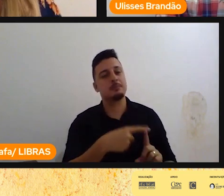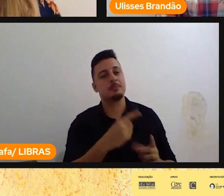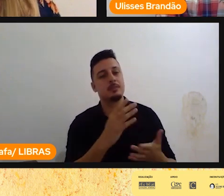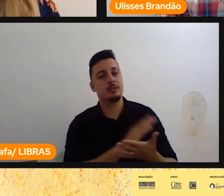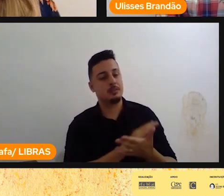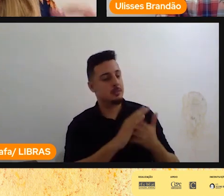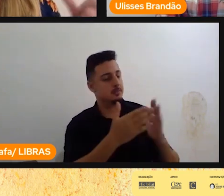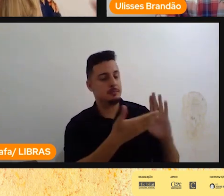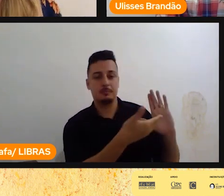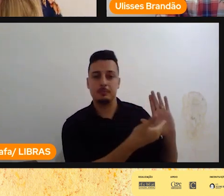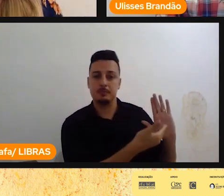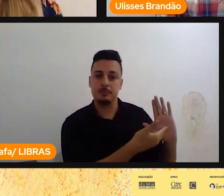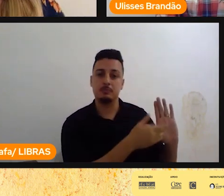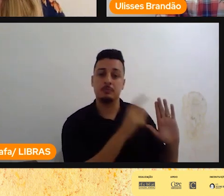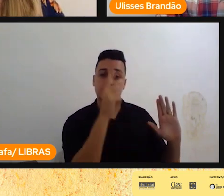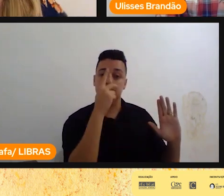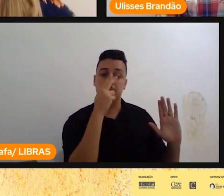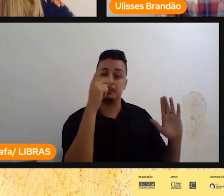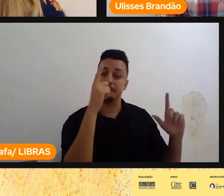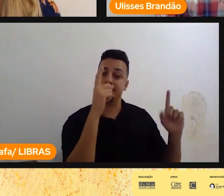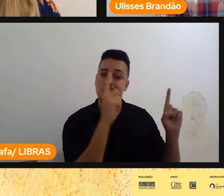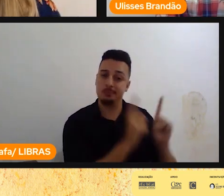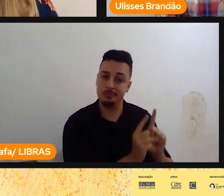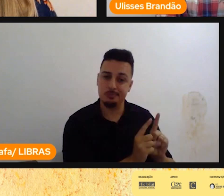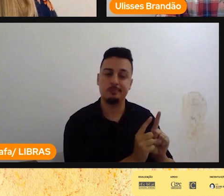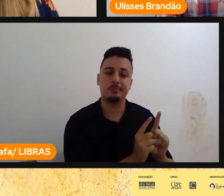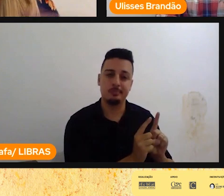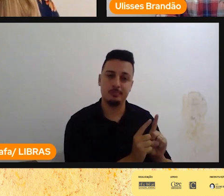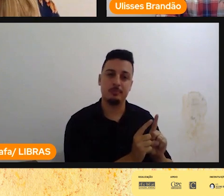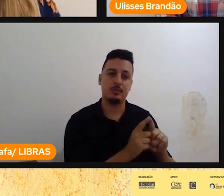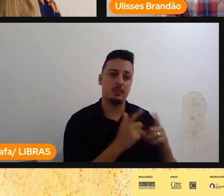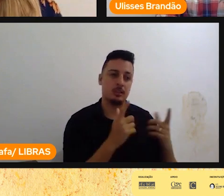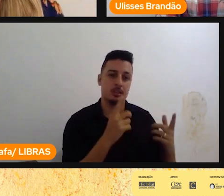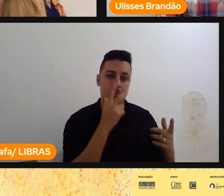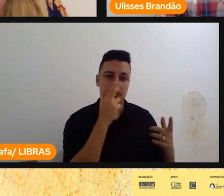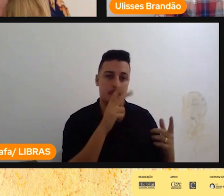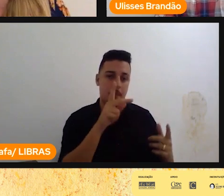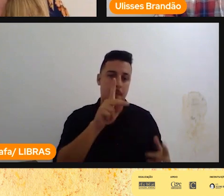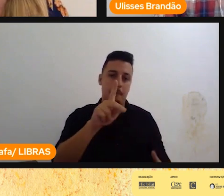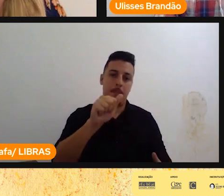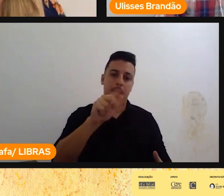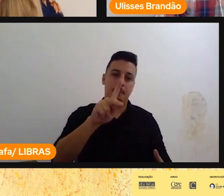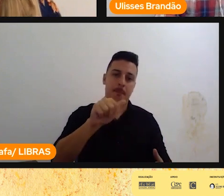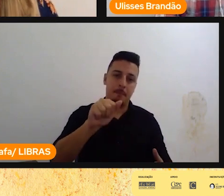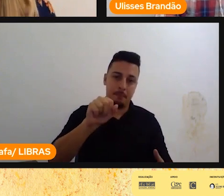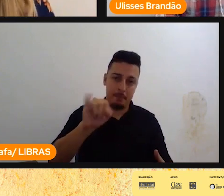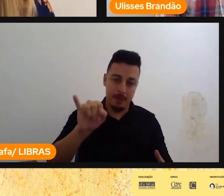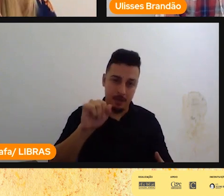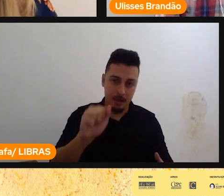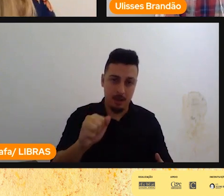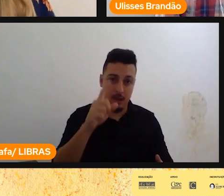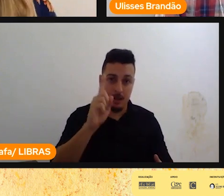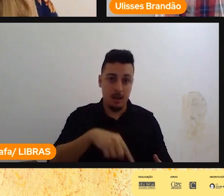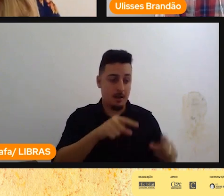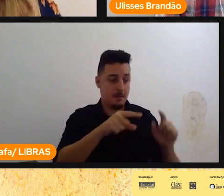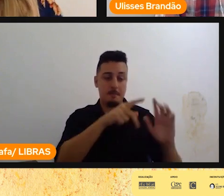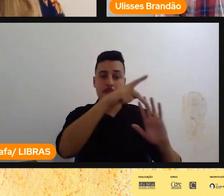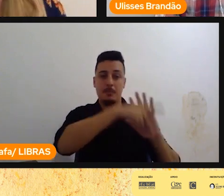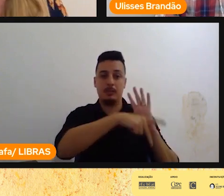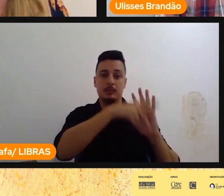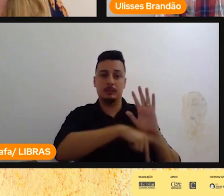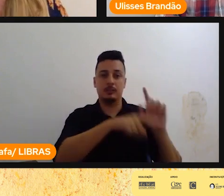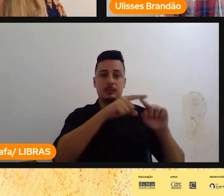editais hoje são muito pequenos, né? Então, o Papaya, por exemplo, é um projeto que a gente está buscando coprodução